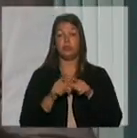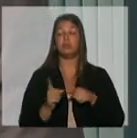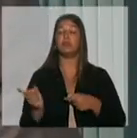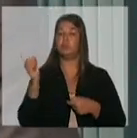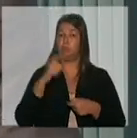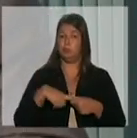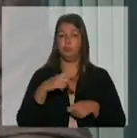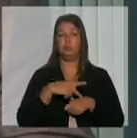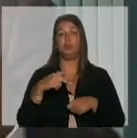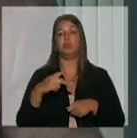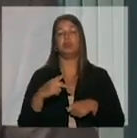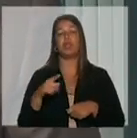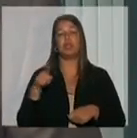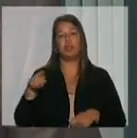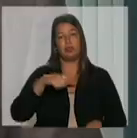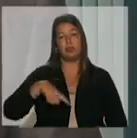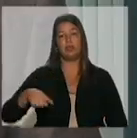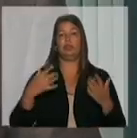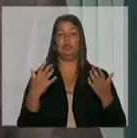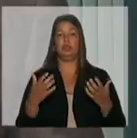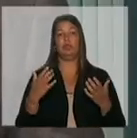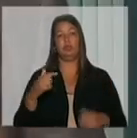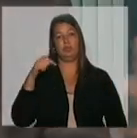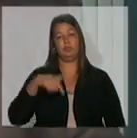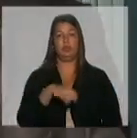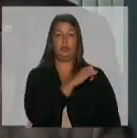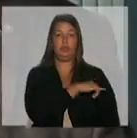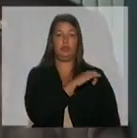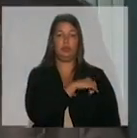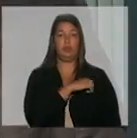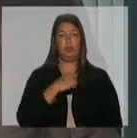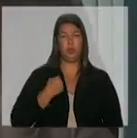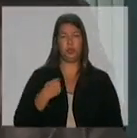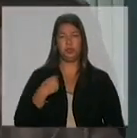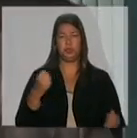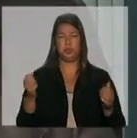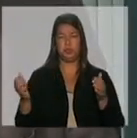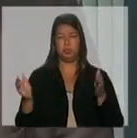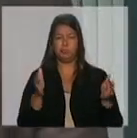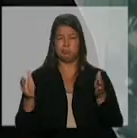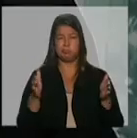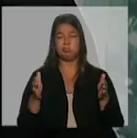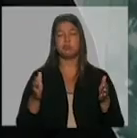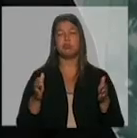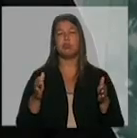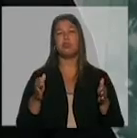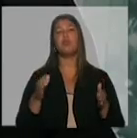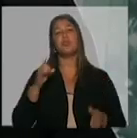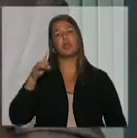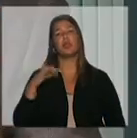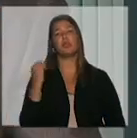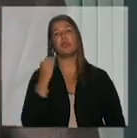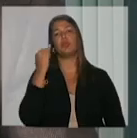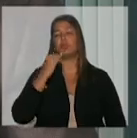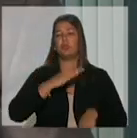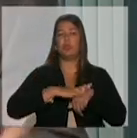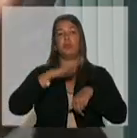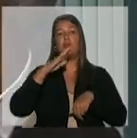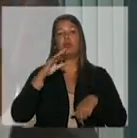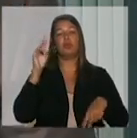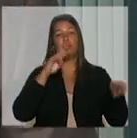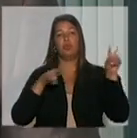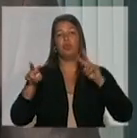ter a Petrobras que nós queremos para o Rio de Janeiro. Esses números são muito importantes que o José Mauro colocou, mas a importância desses